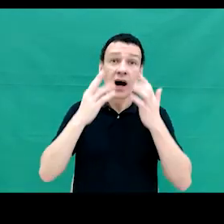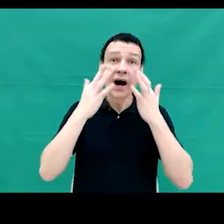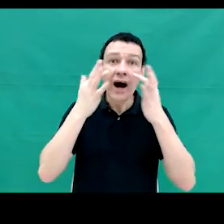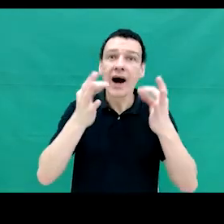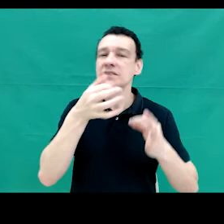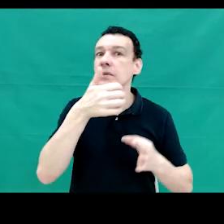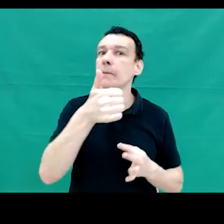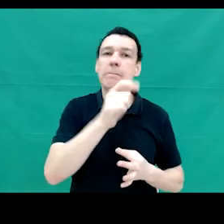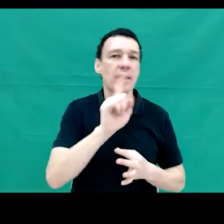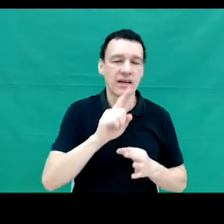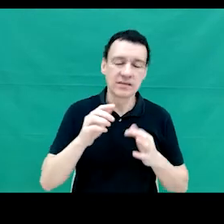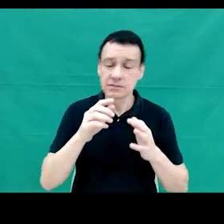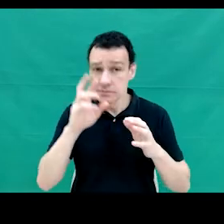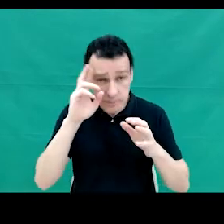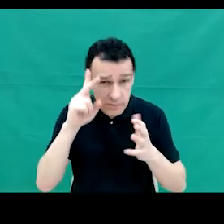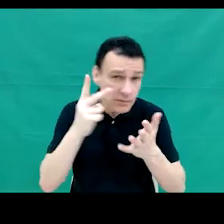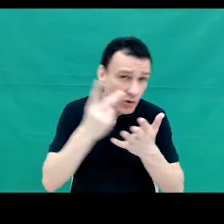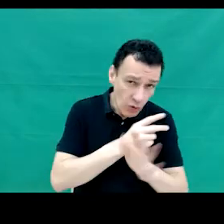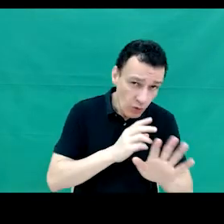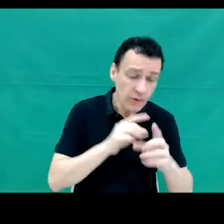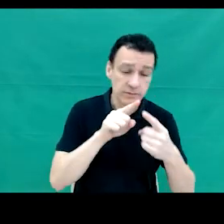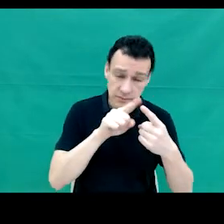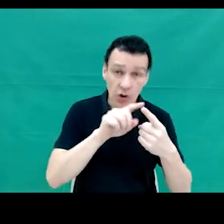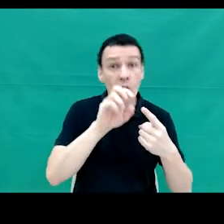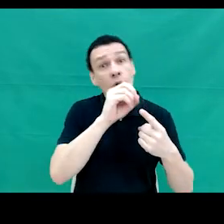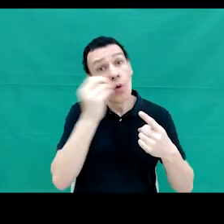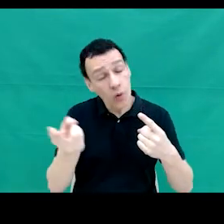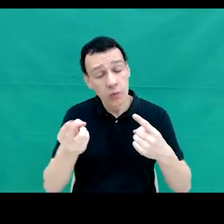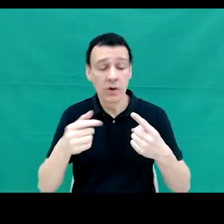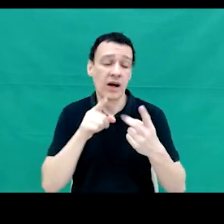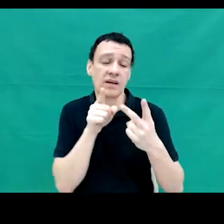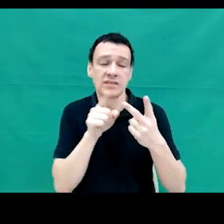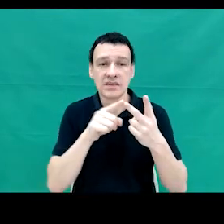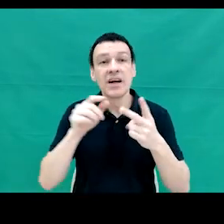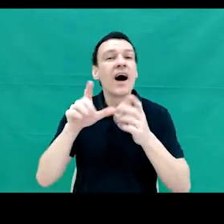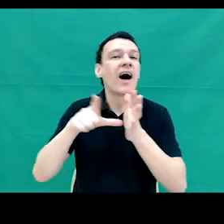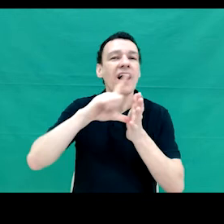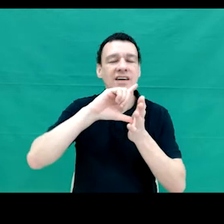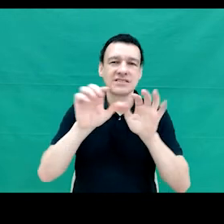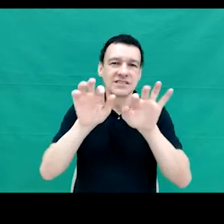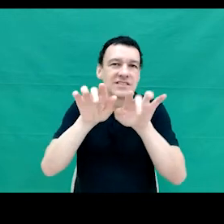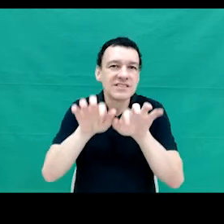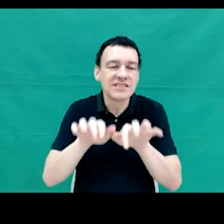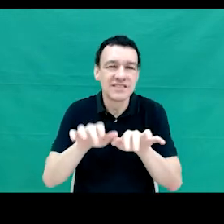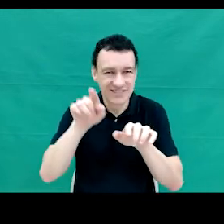que é uma falha de design, uma falha de informação, que leva o seu usuário a cometer um erro. E